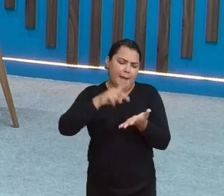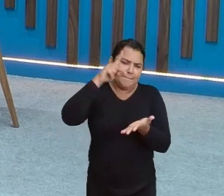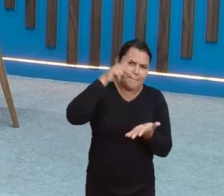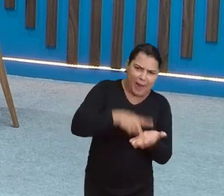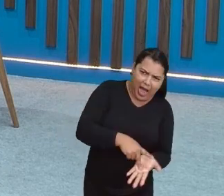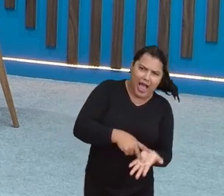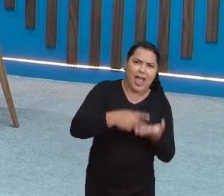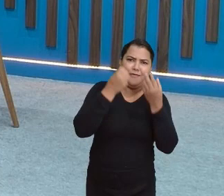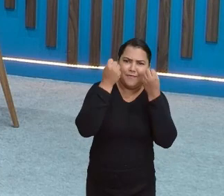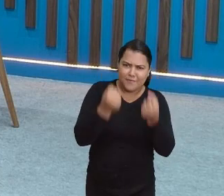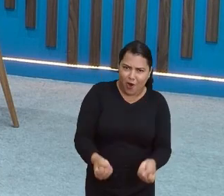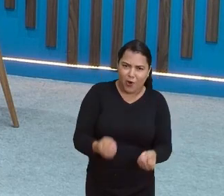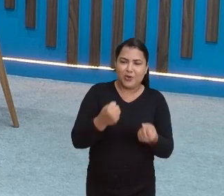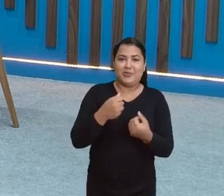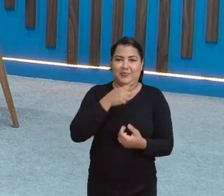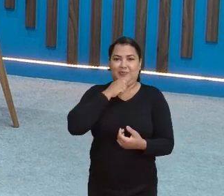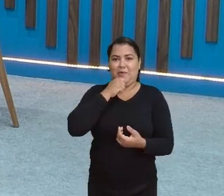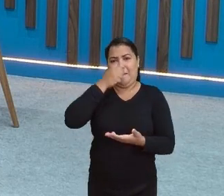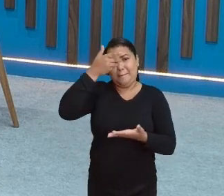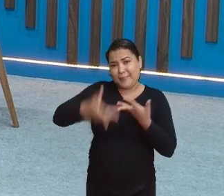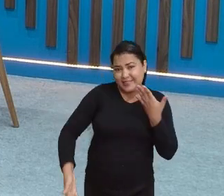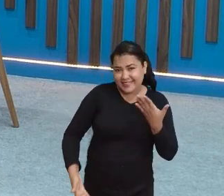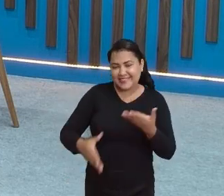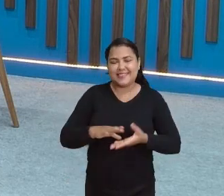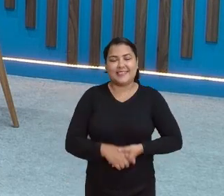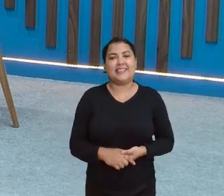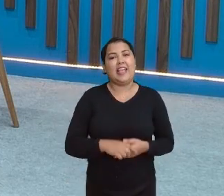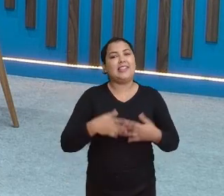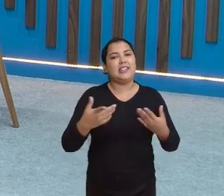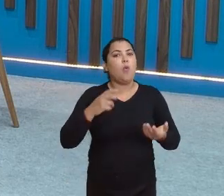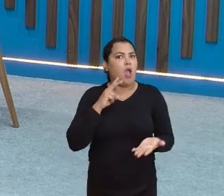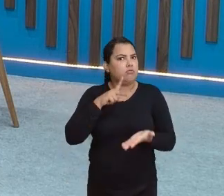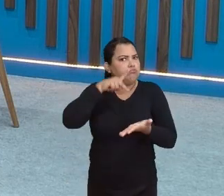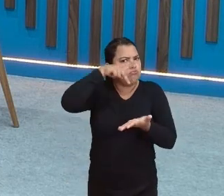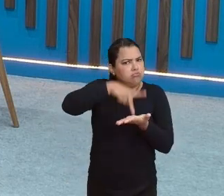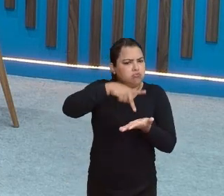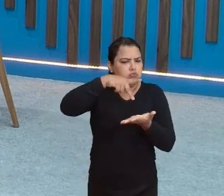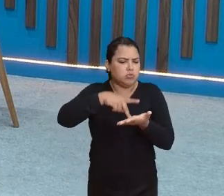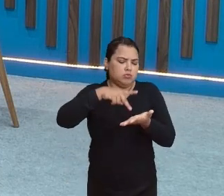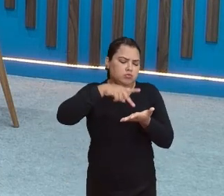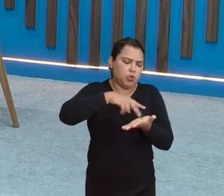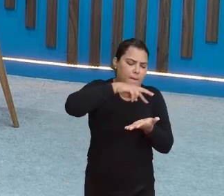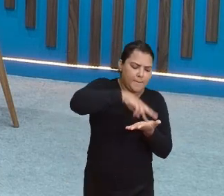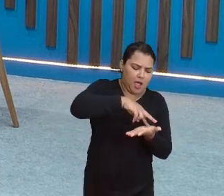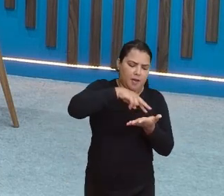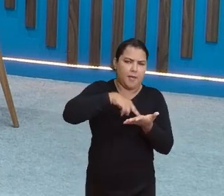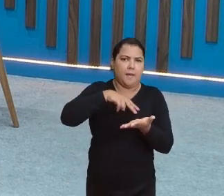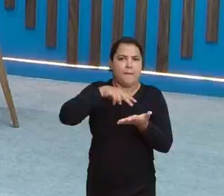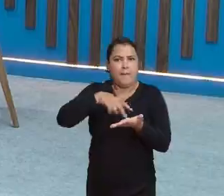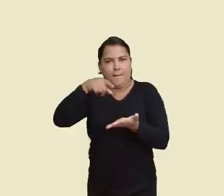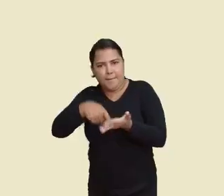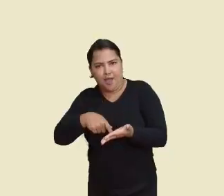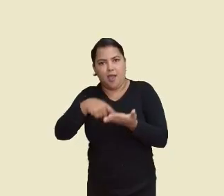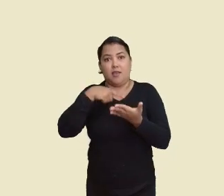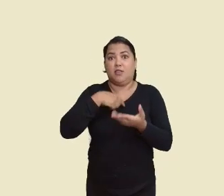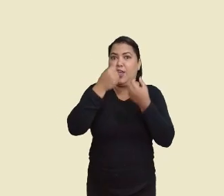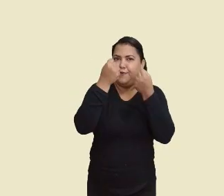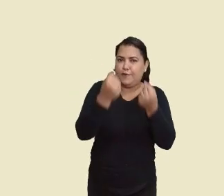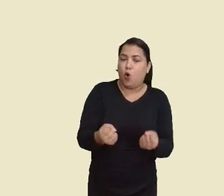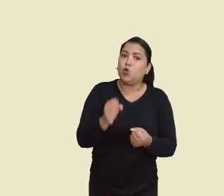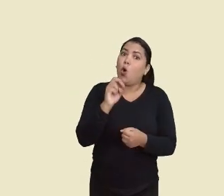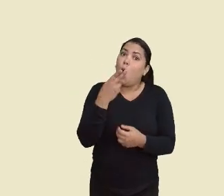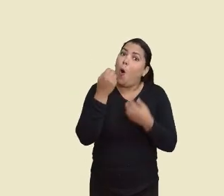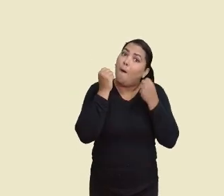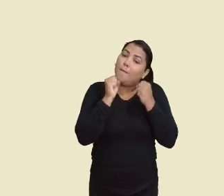que o microfone caiu. E aí é com vigor, né? E ele pode ser suave, esse movimento ele pode ser